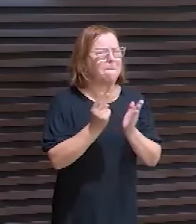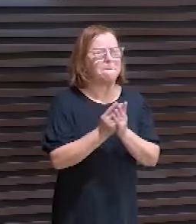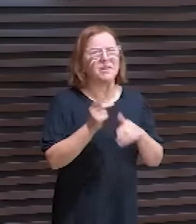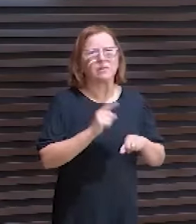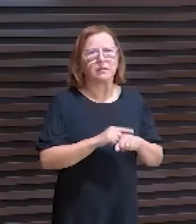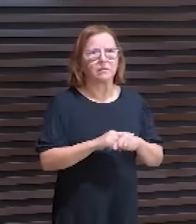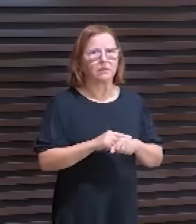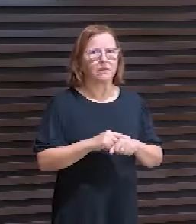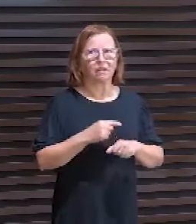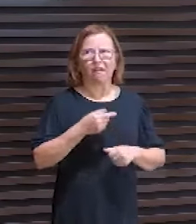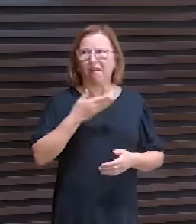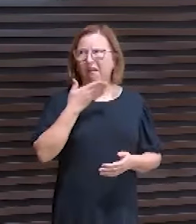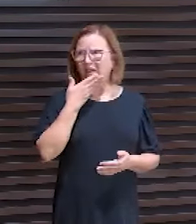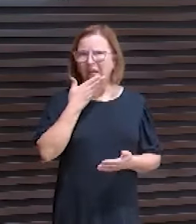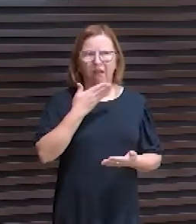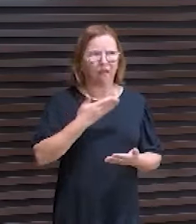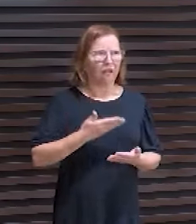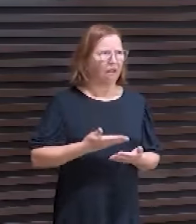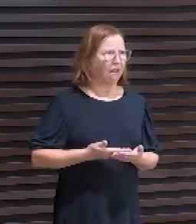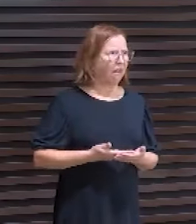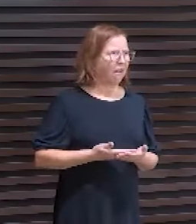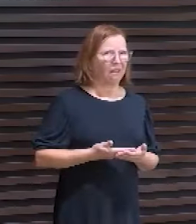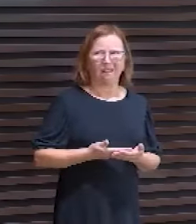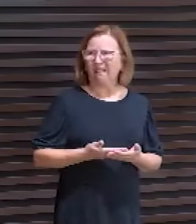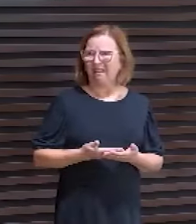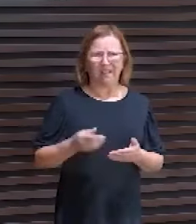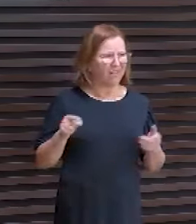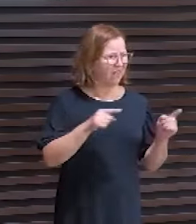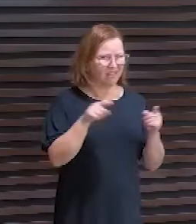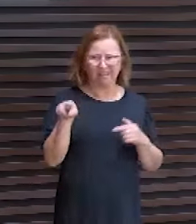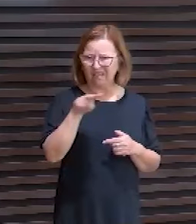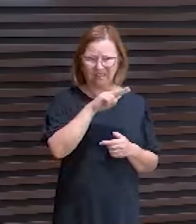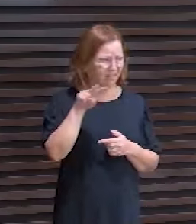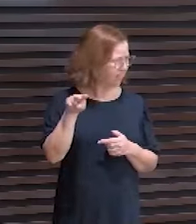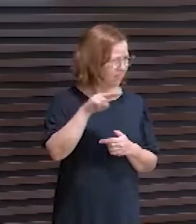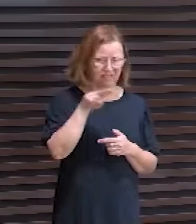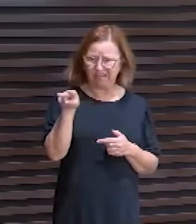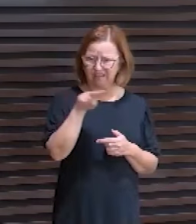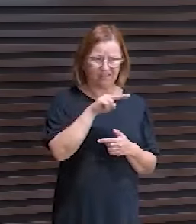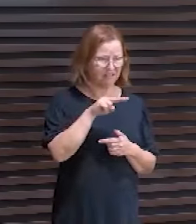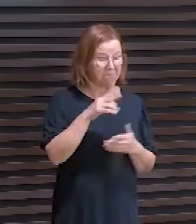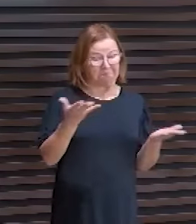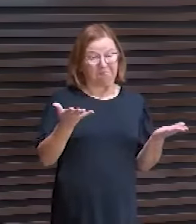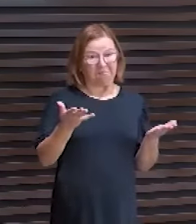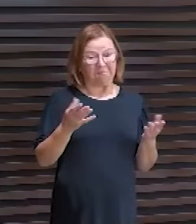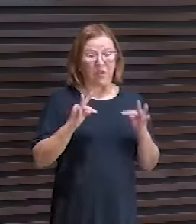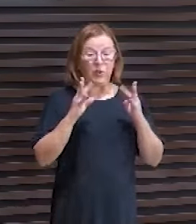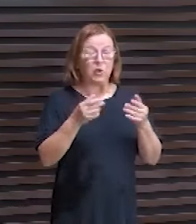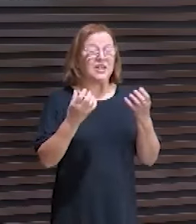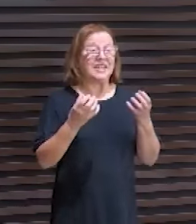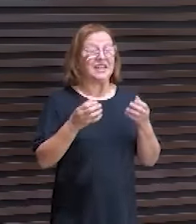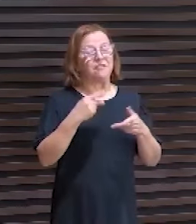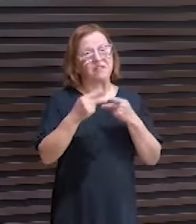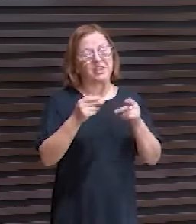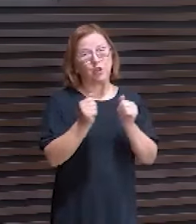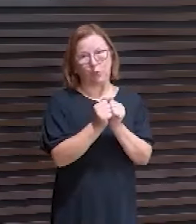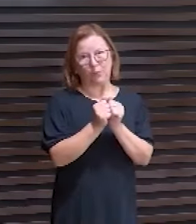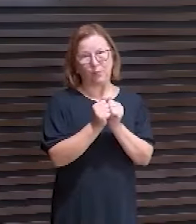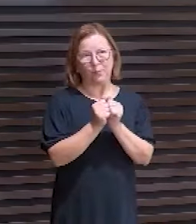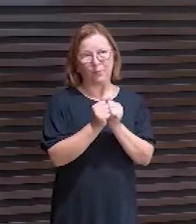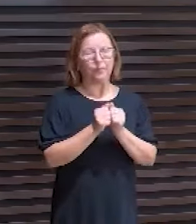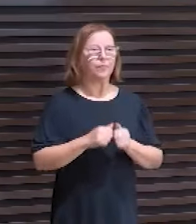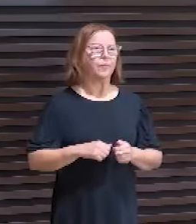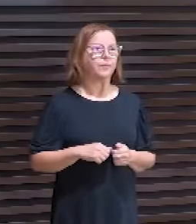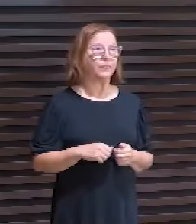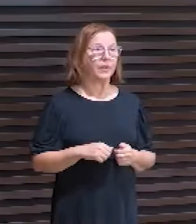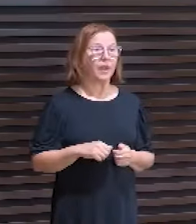fiquei eu não sabia quem eu ouvia todos queriam falar e aí quando o outro percebe que o